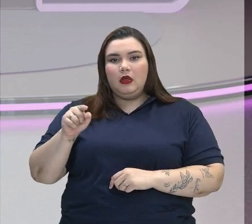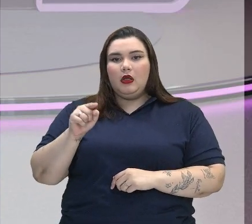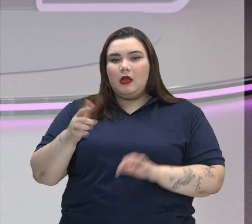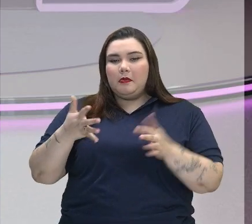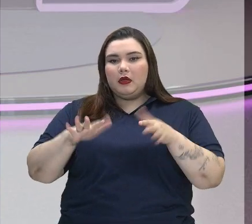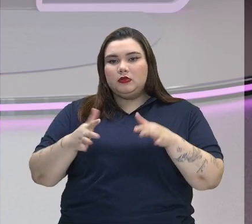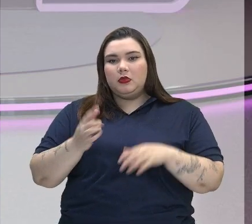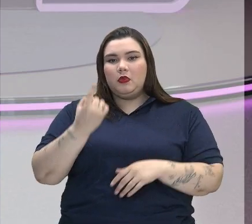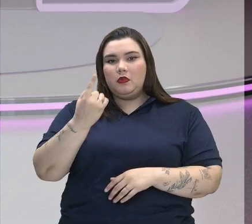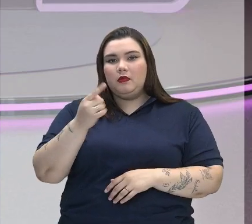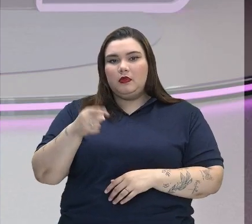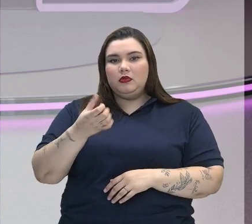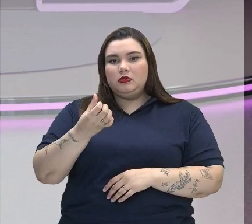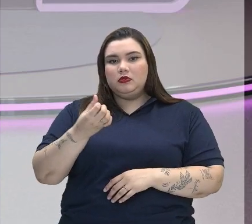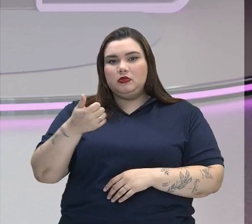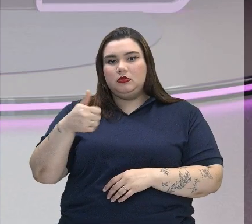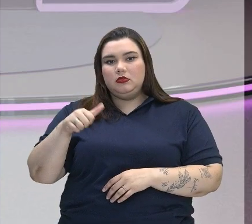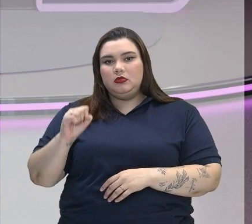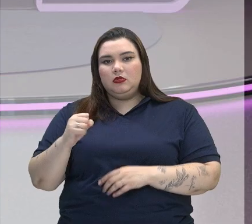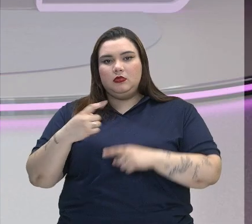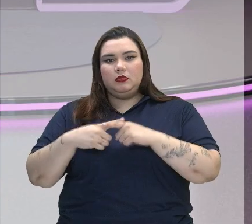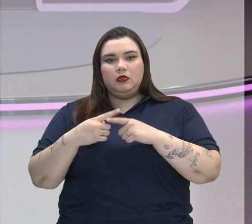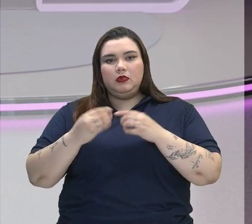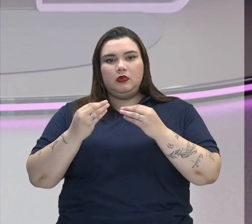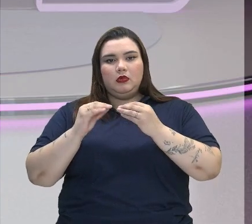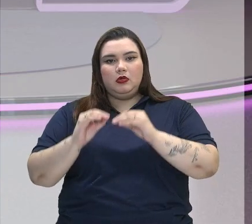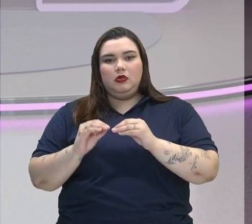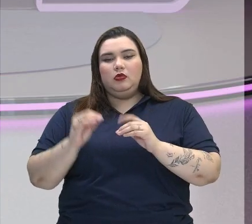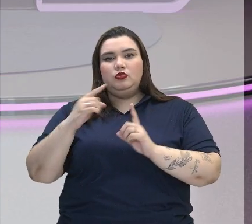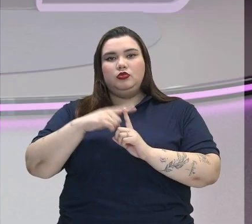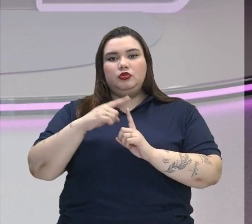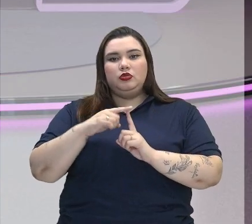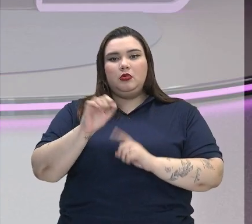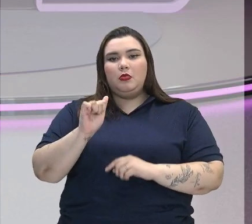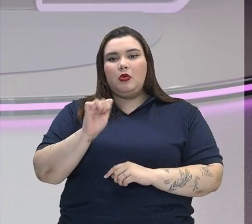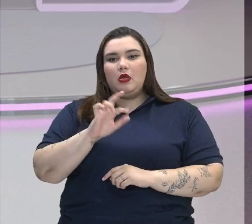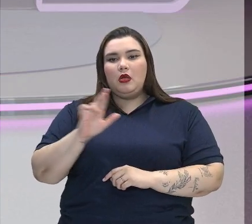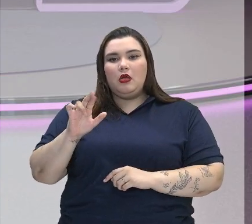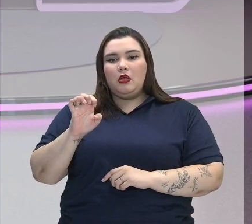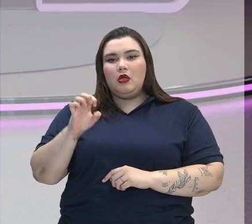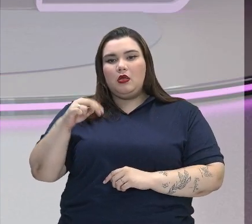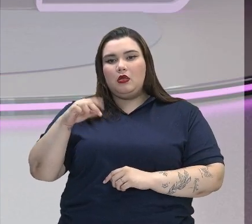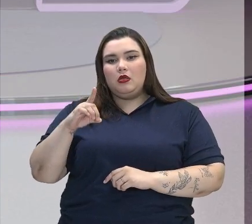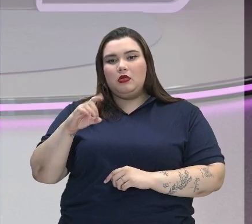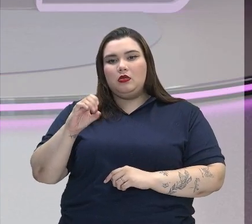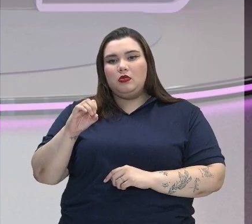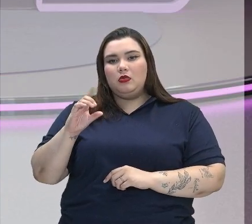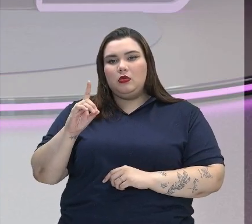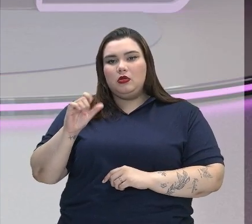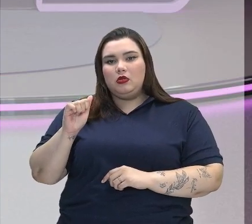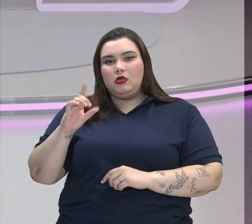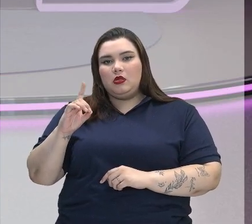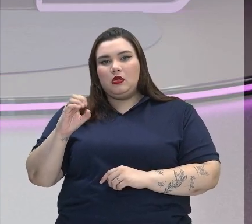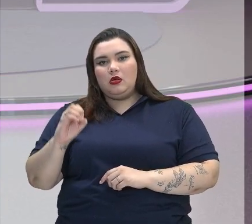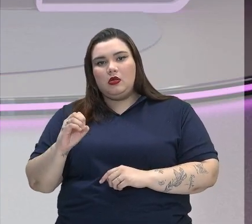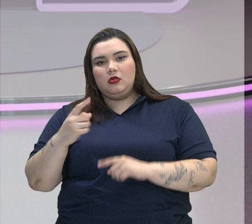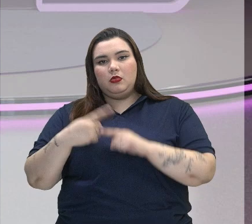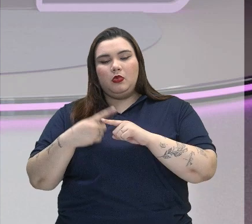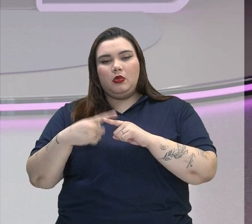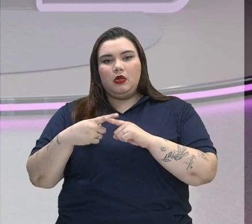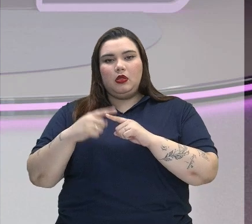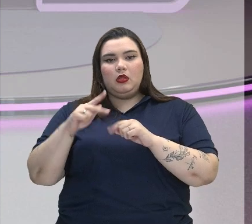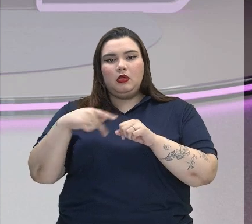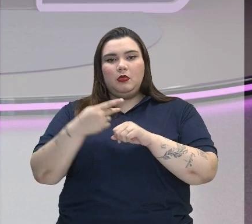1,618, porque a gente colocou ali na forma arredondada, certo? Porque o número depois do 8 é o 0. E quando